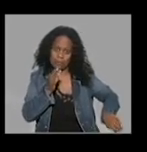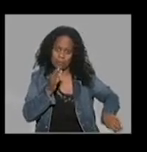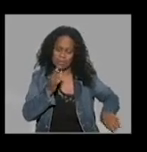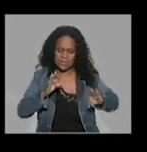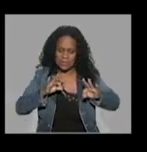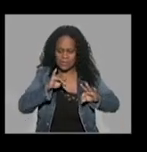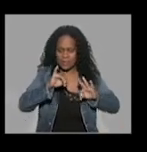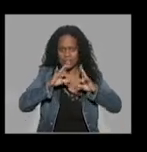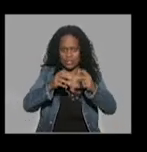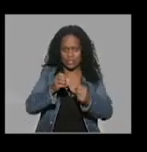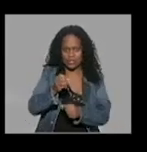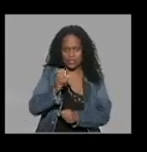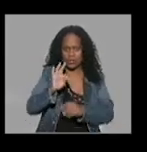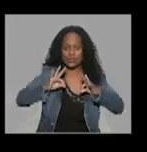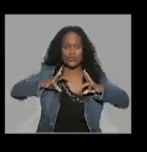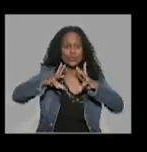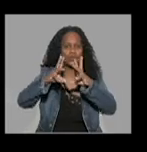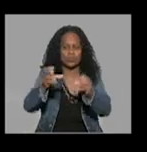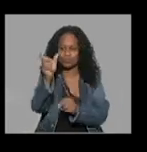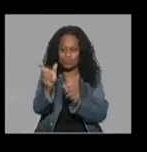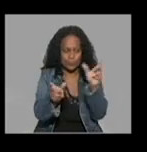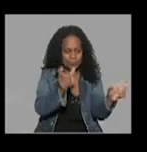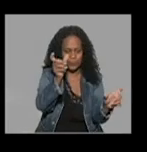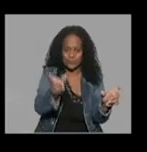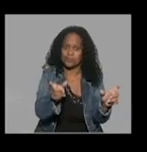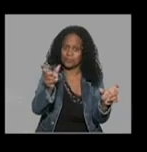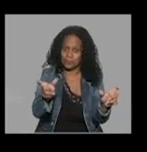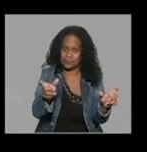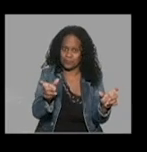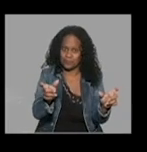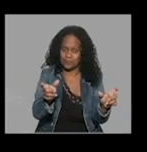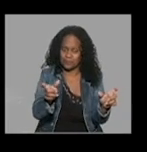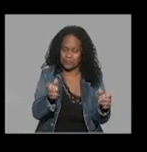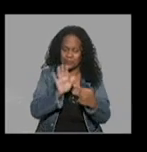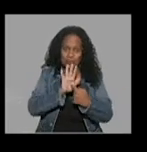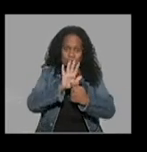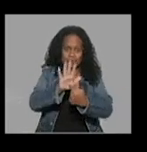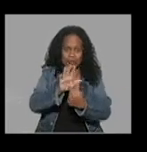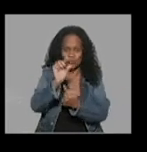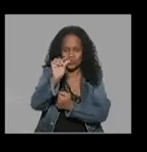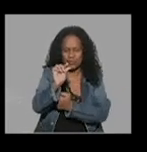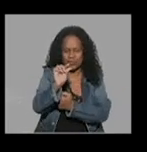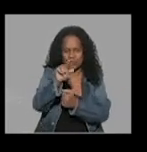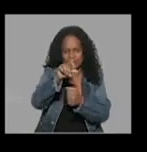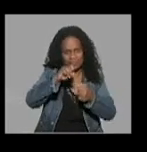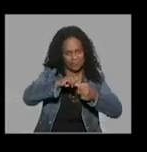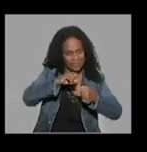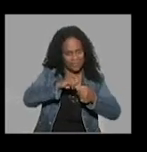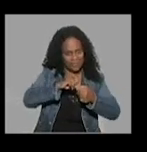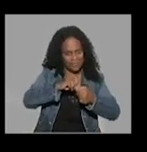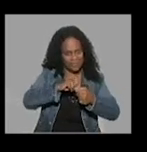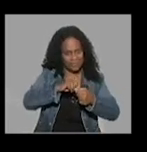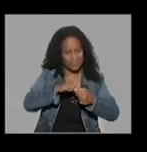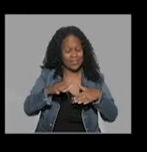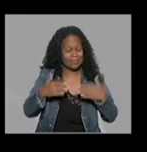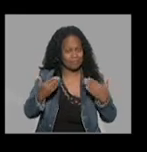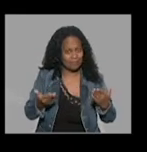Seja todo em cada coisa. Põe o quanto és no mínimo que fazes.